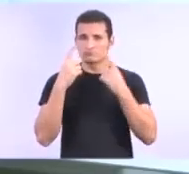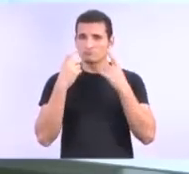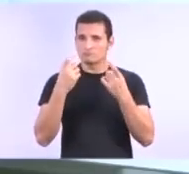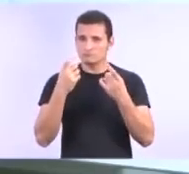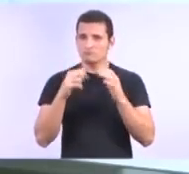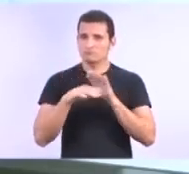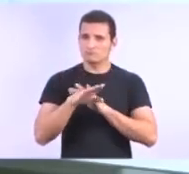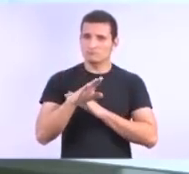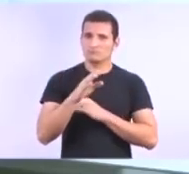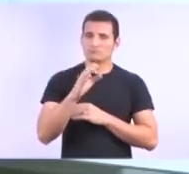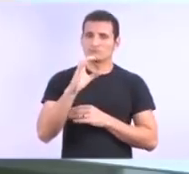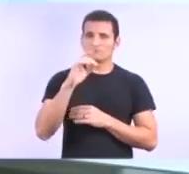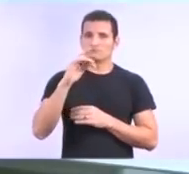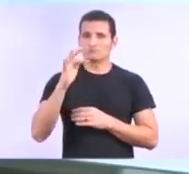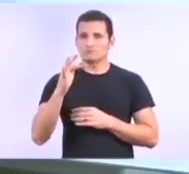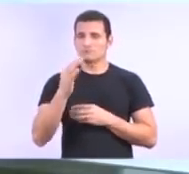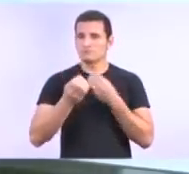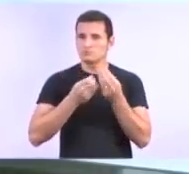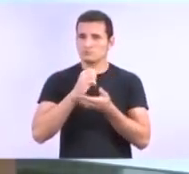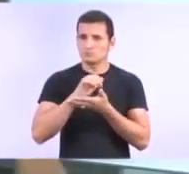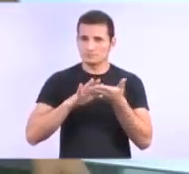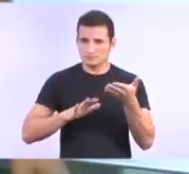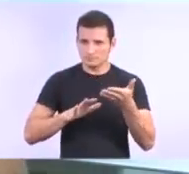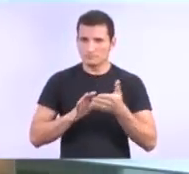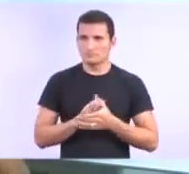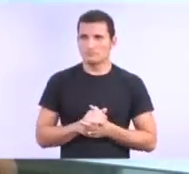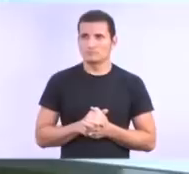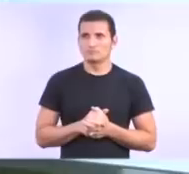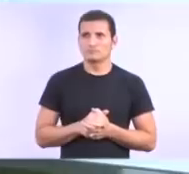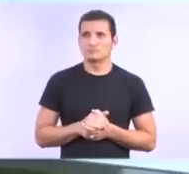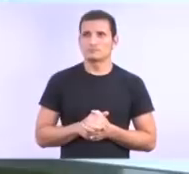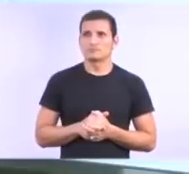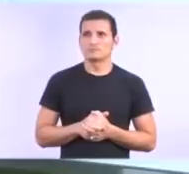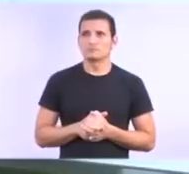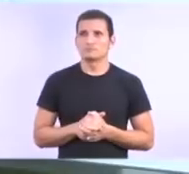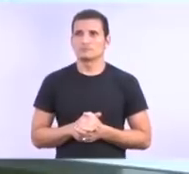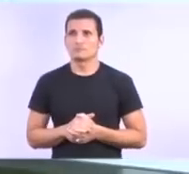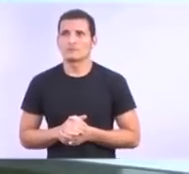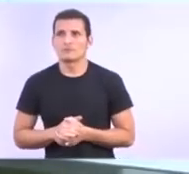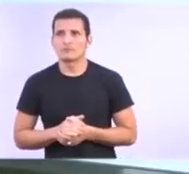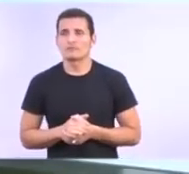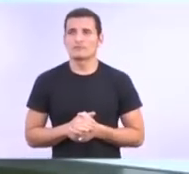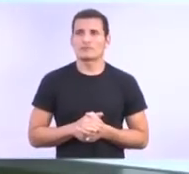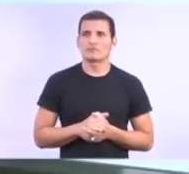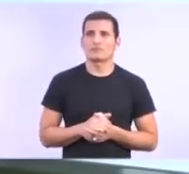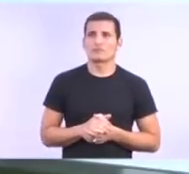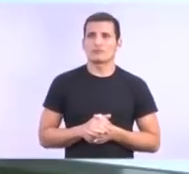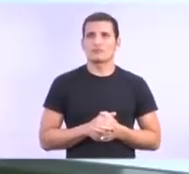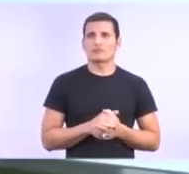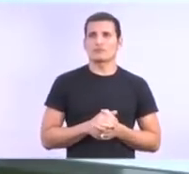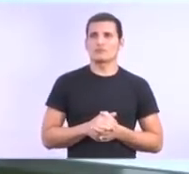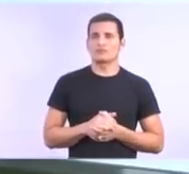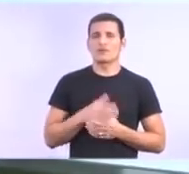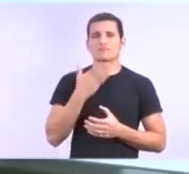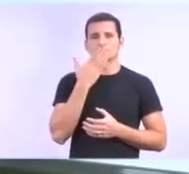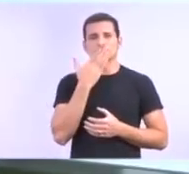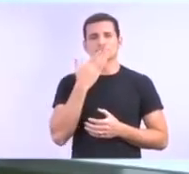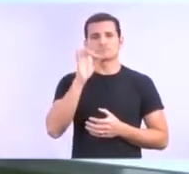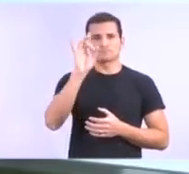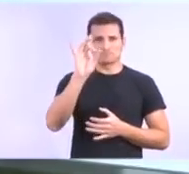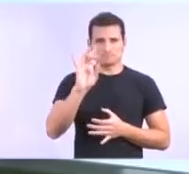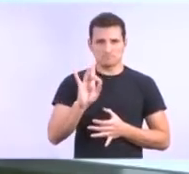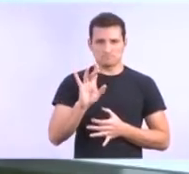CPF como texto. Então vamos lá para a lousa e vamos verificar quais são os tipos escolhidos para cada uma